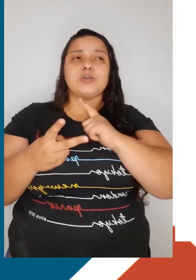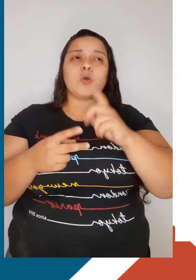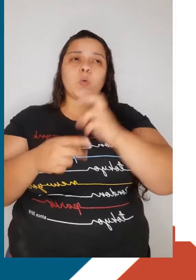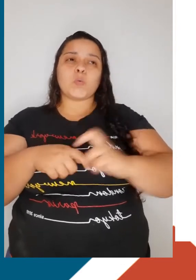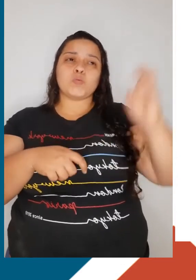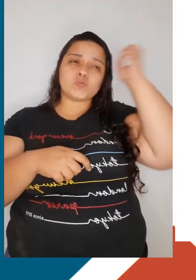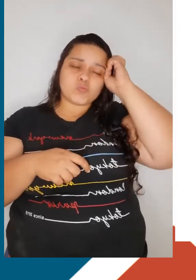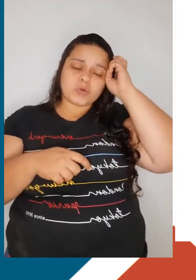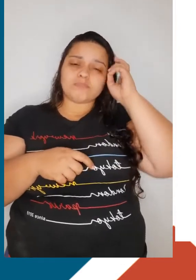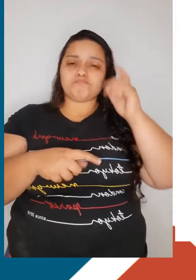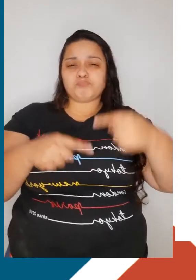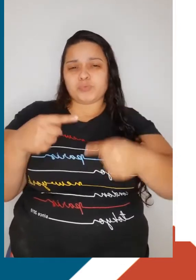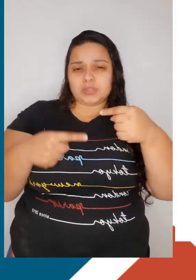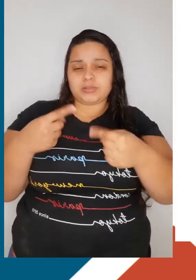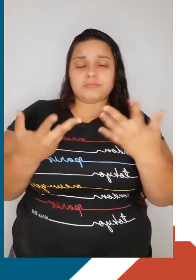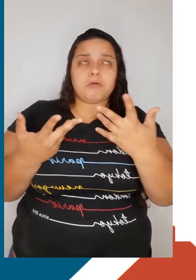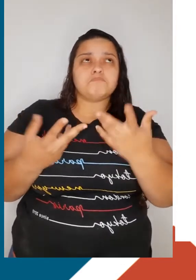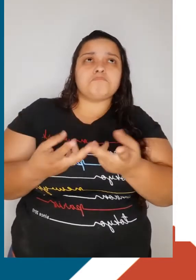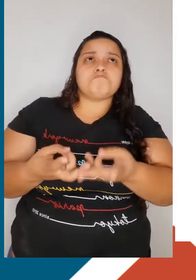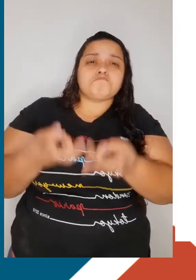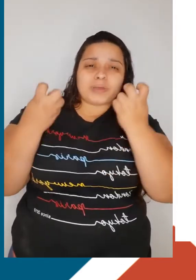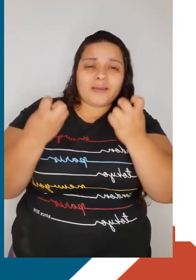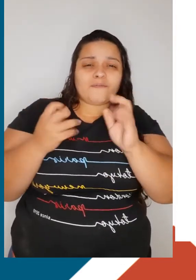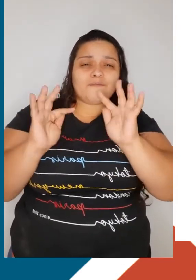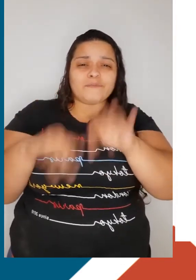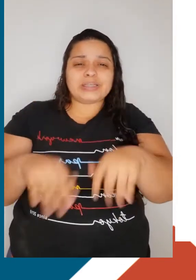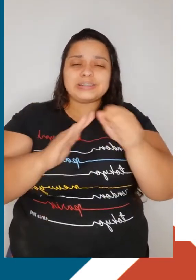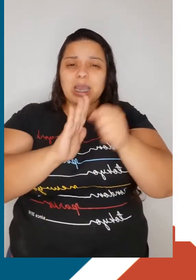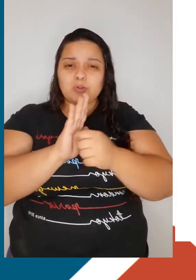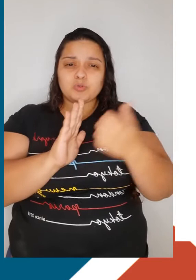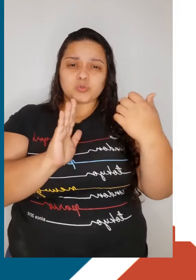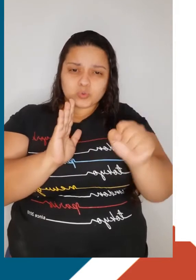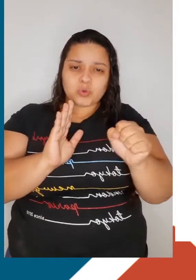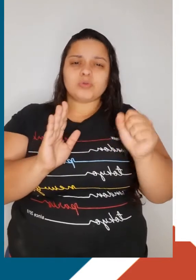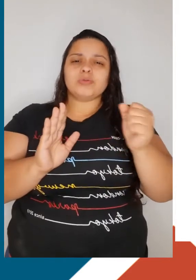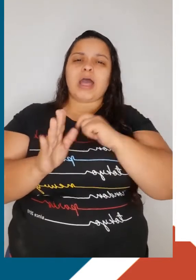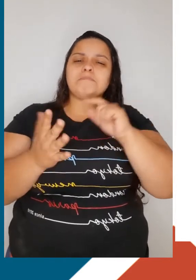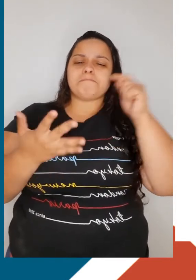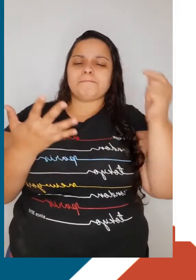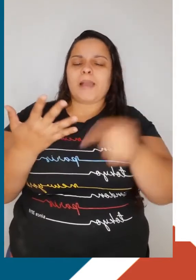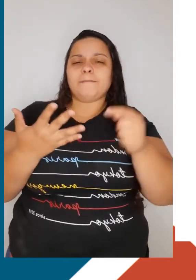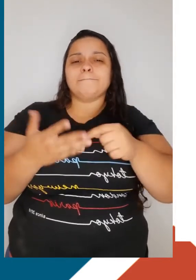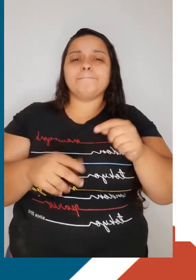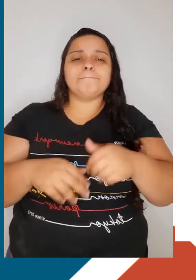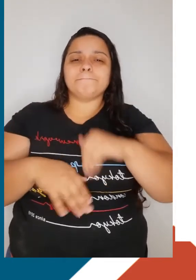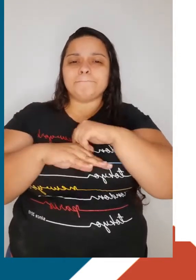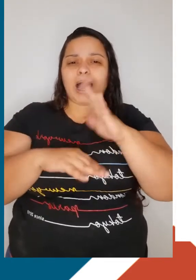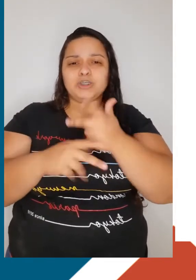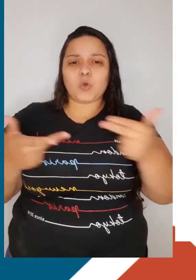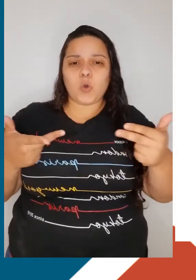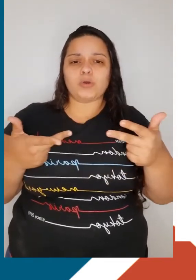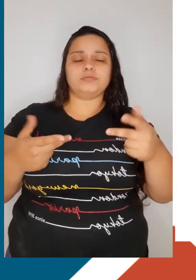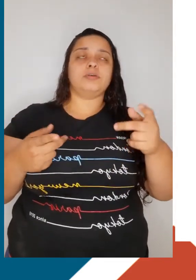cultura política de antigo regime. No entanto, nós podemos perceber que no final do século XVIII somam-se aí outros